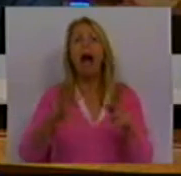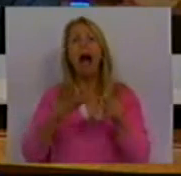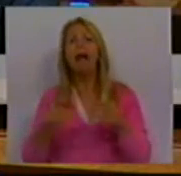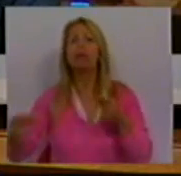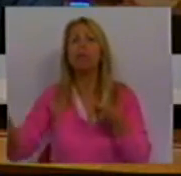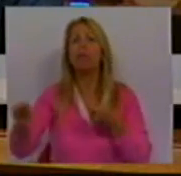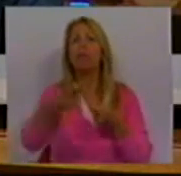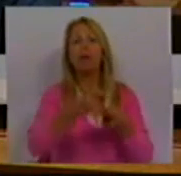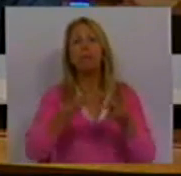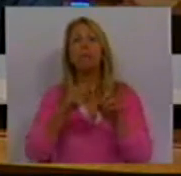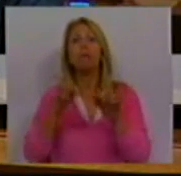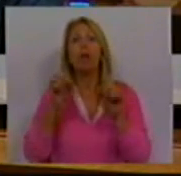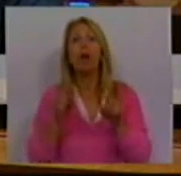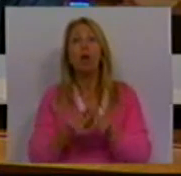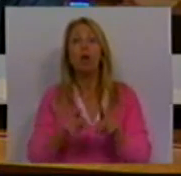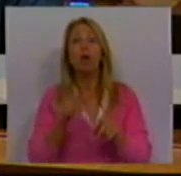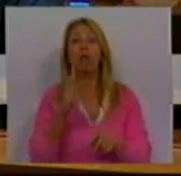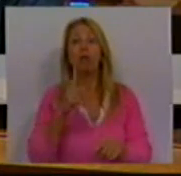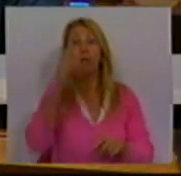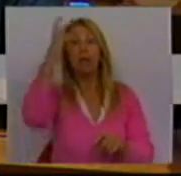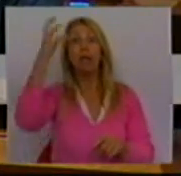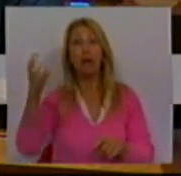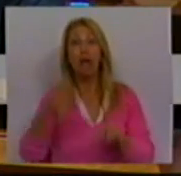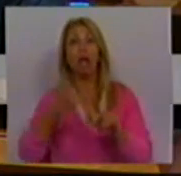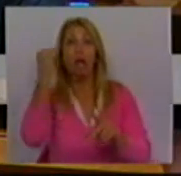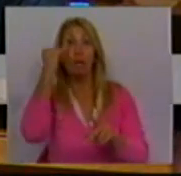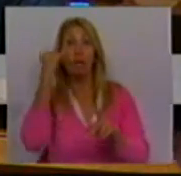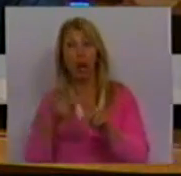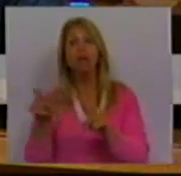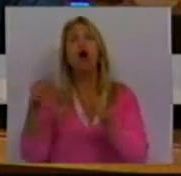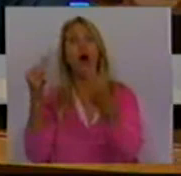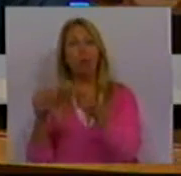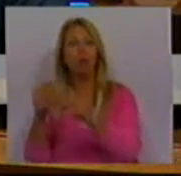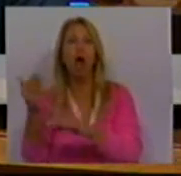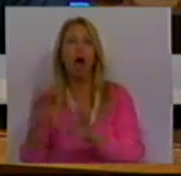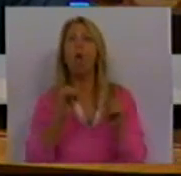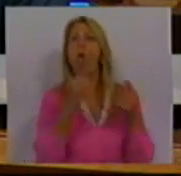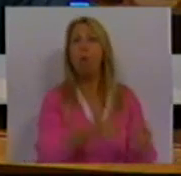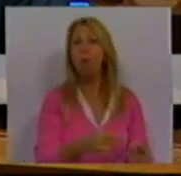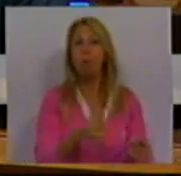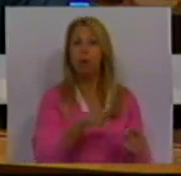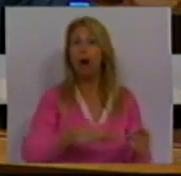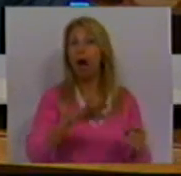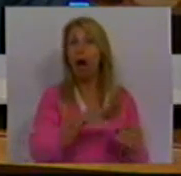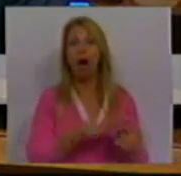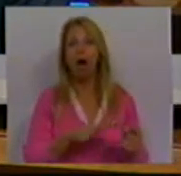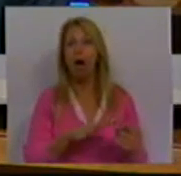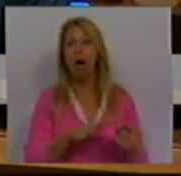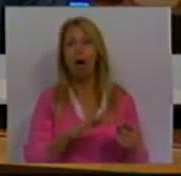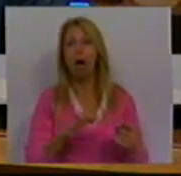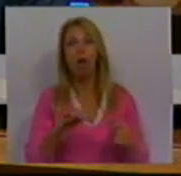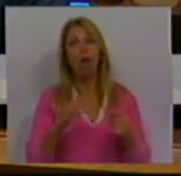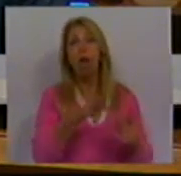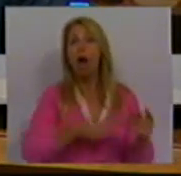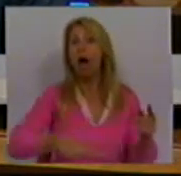Vila Real e de Bragança, que por aí existir a alternativa, essas zonas seriam portajadas, todas as outras áreas, toda a